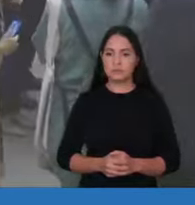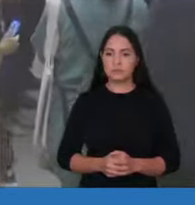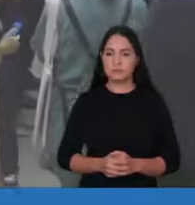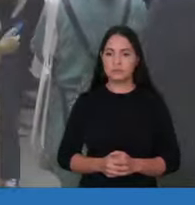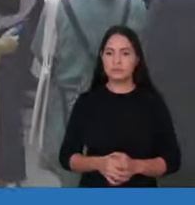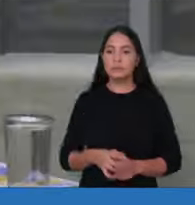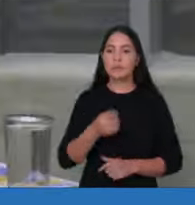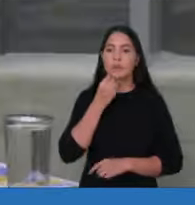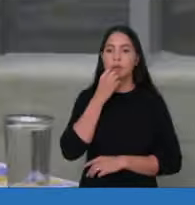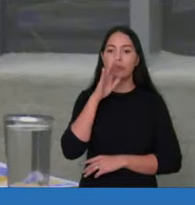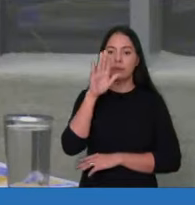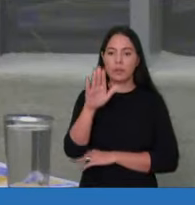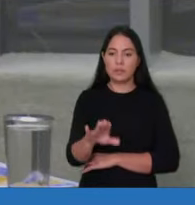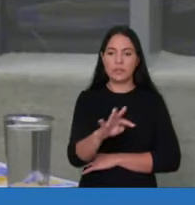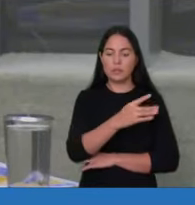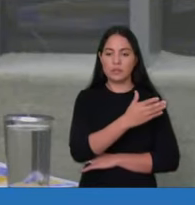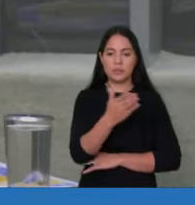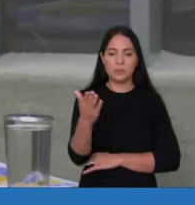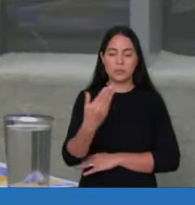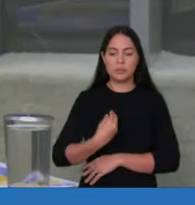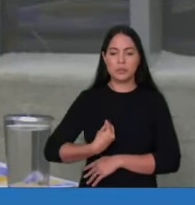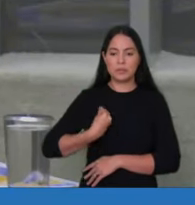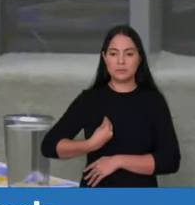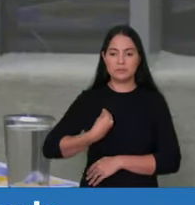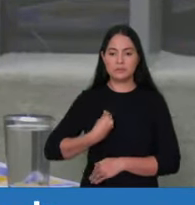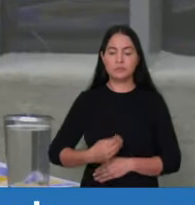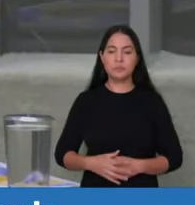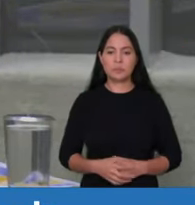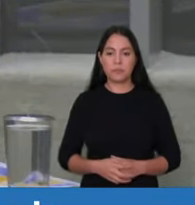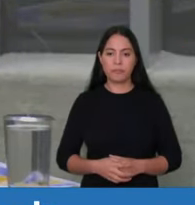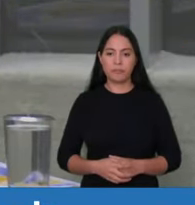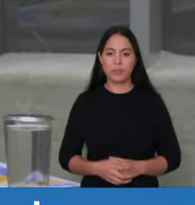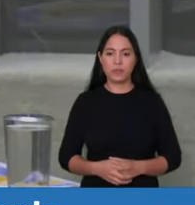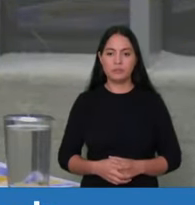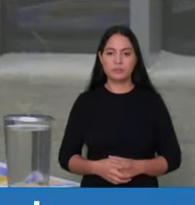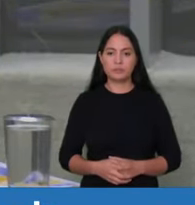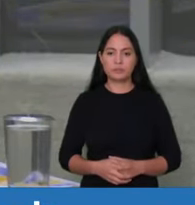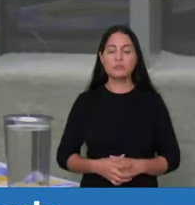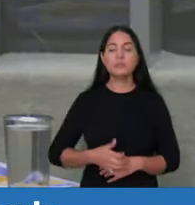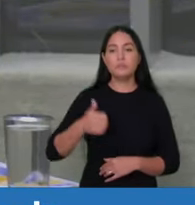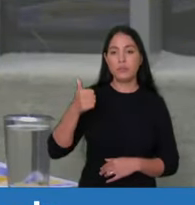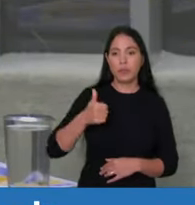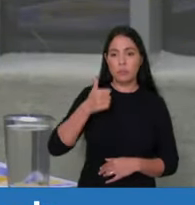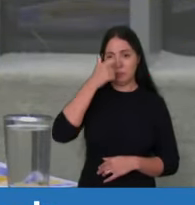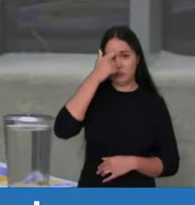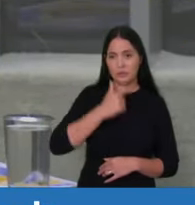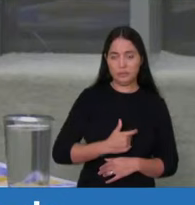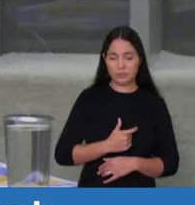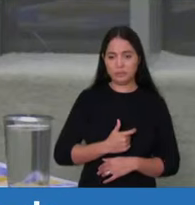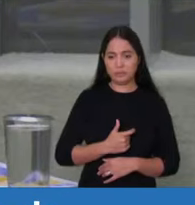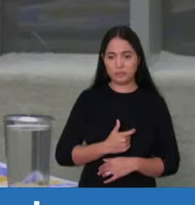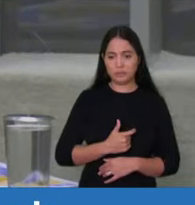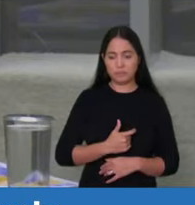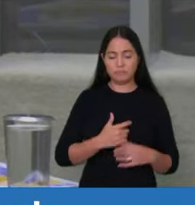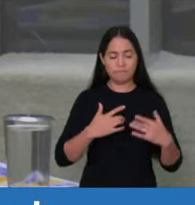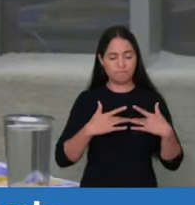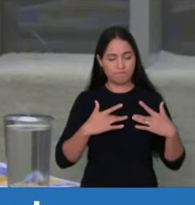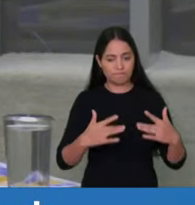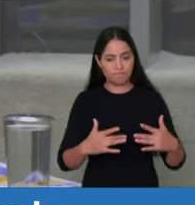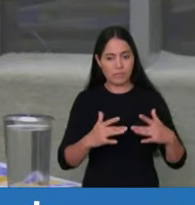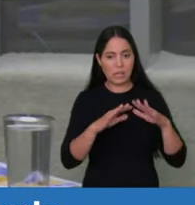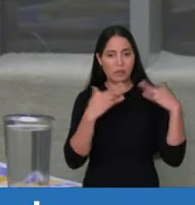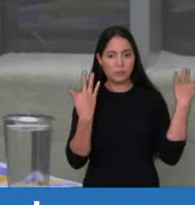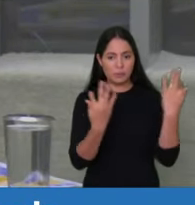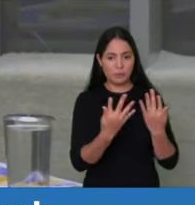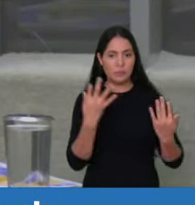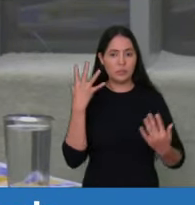Boa tarde a todas as pessoas aqui presentes. Eu gostaria de, em primeiro lugar, me solidarizar com a família de Marielle Franco e